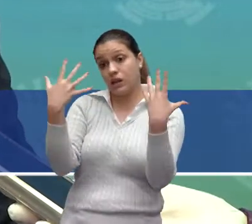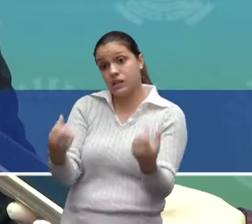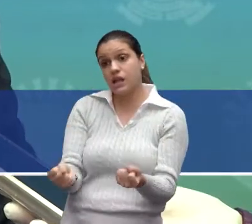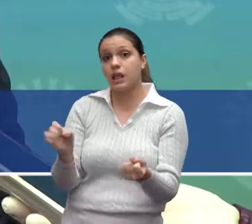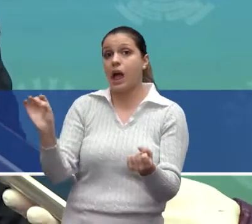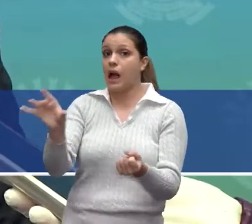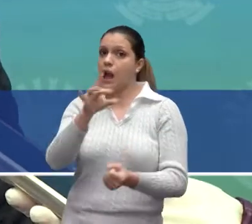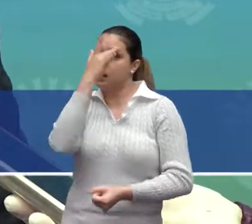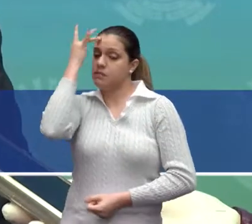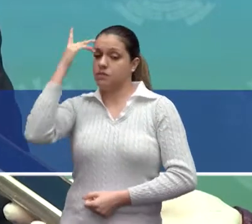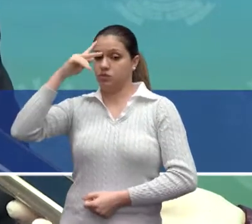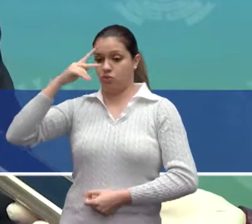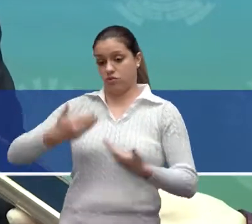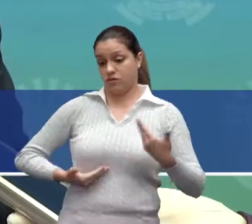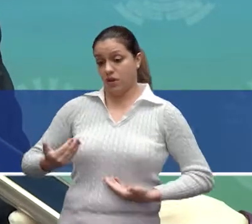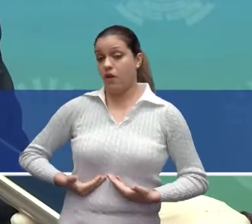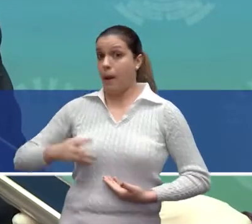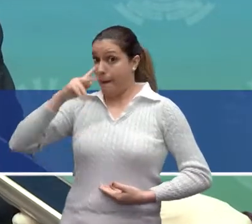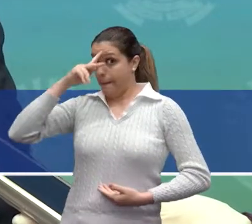servidor fazer essa